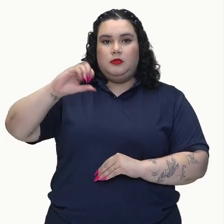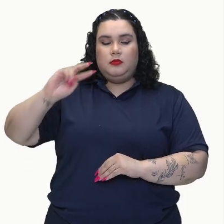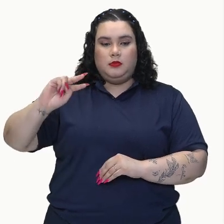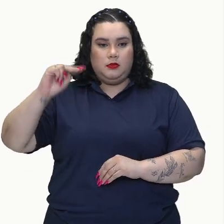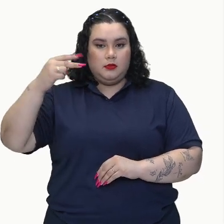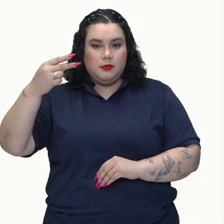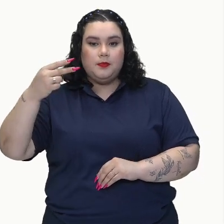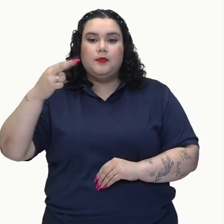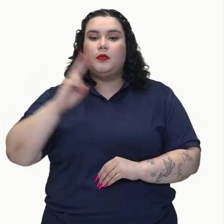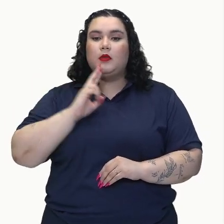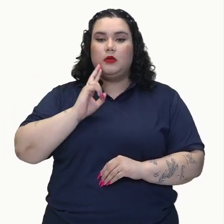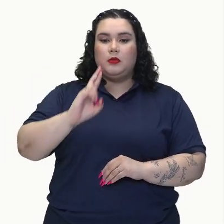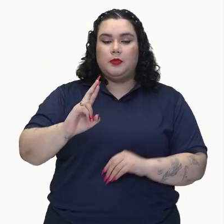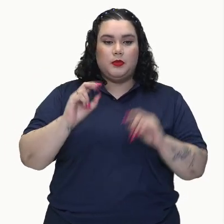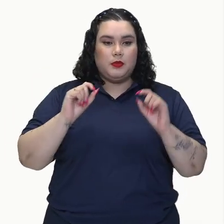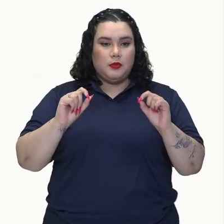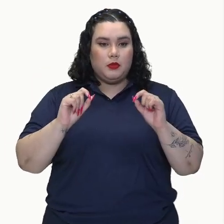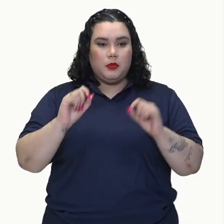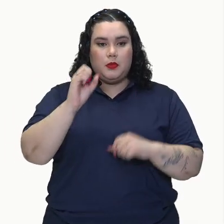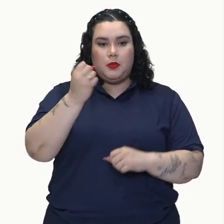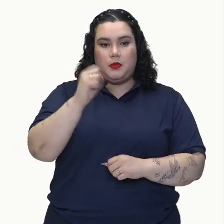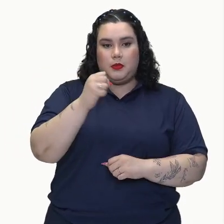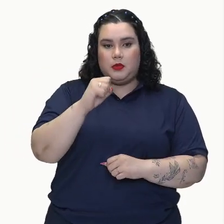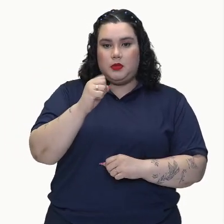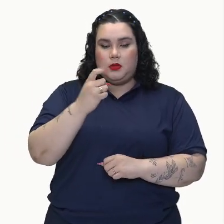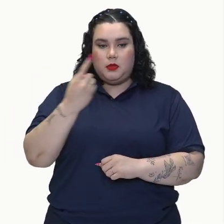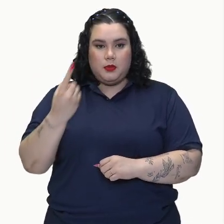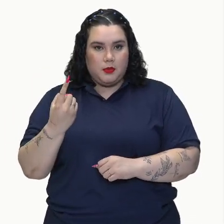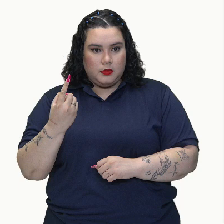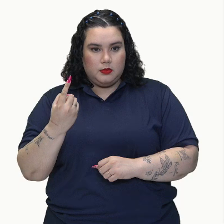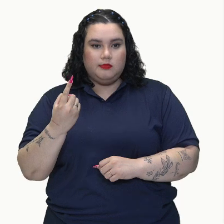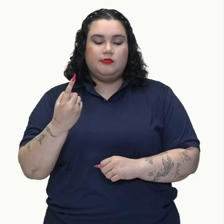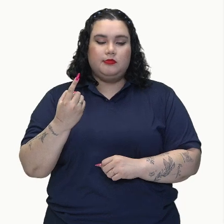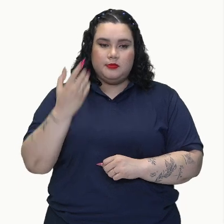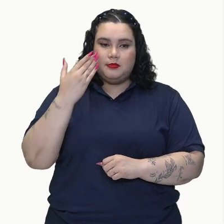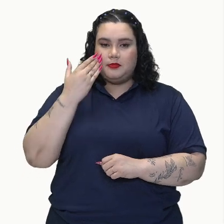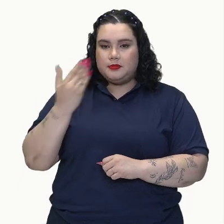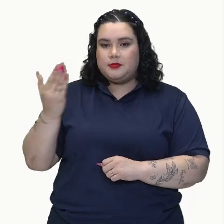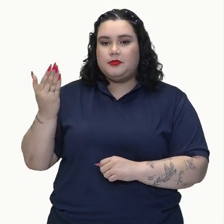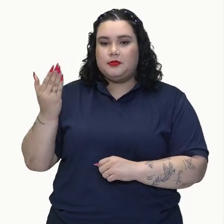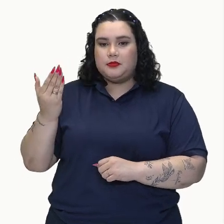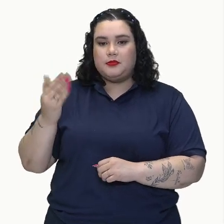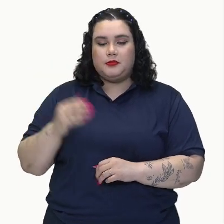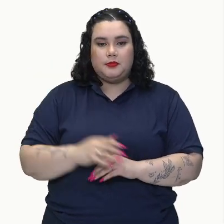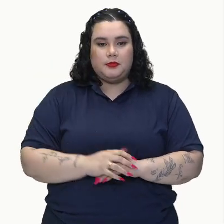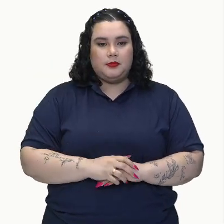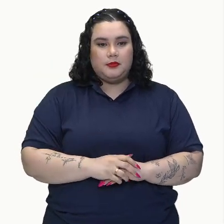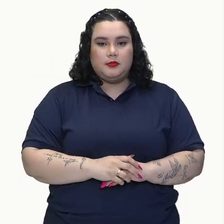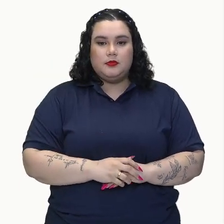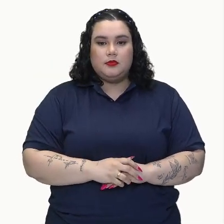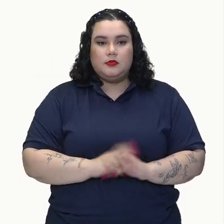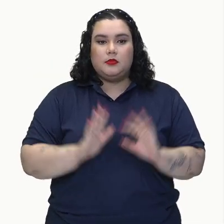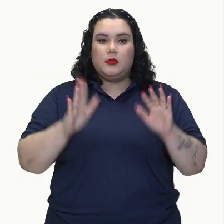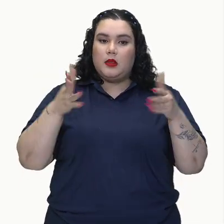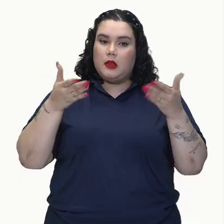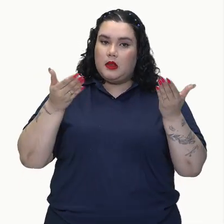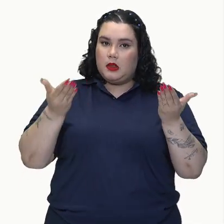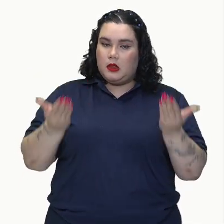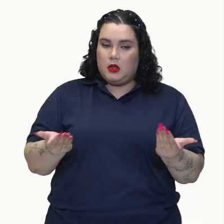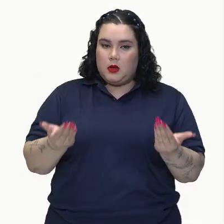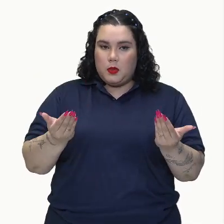é igual a 81. Então, 9 ao quadrado é 81.